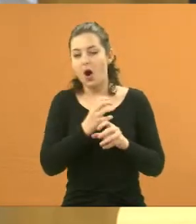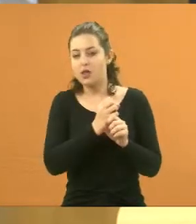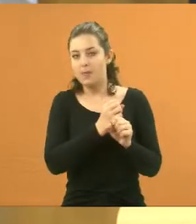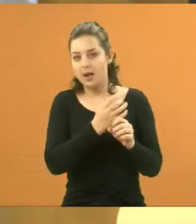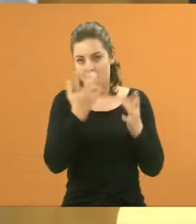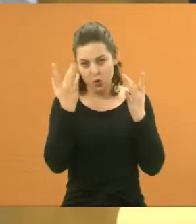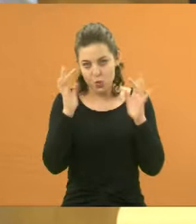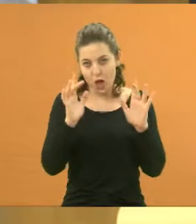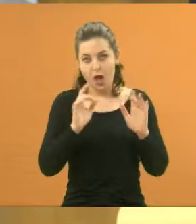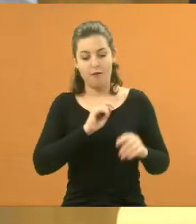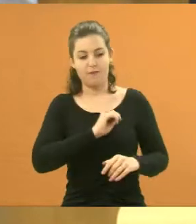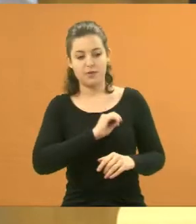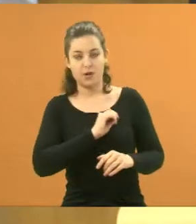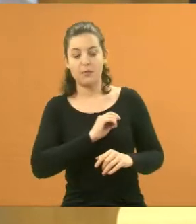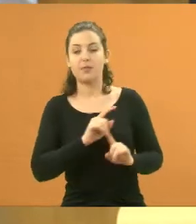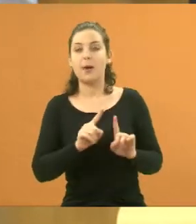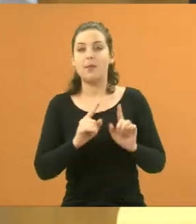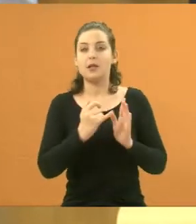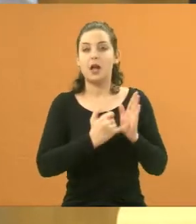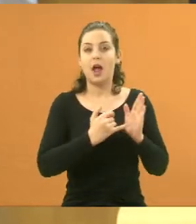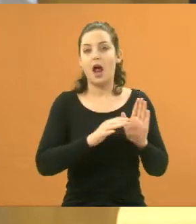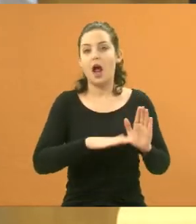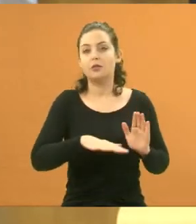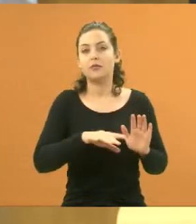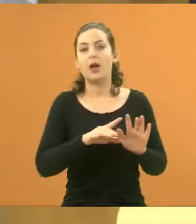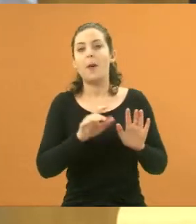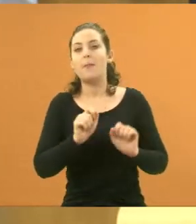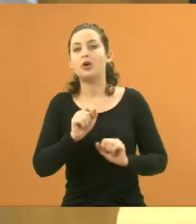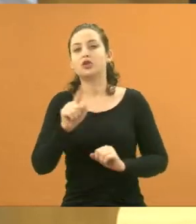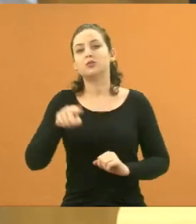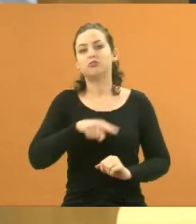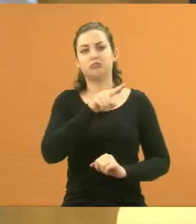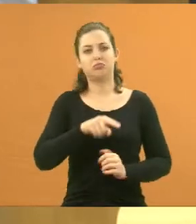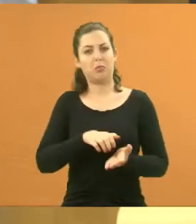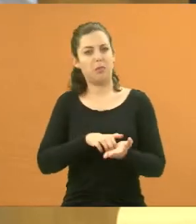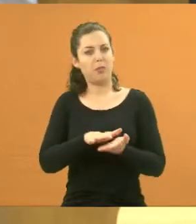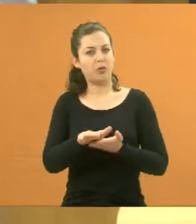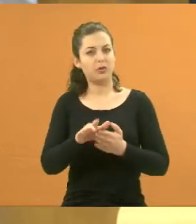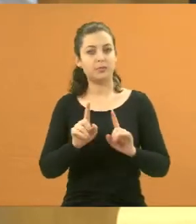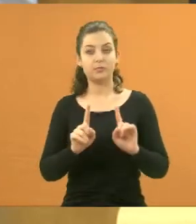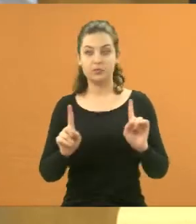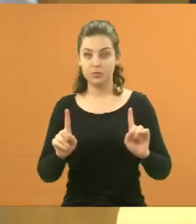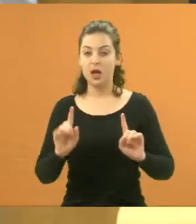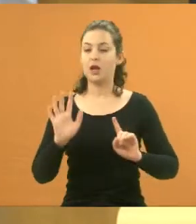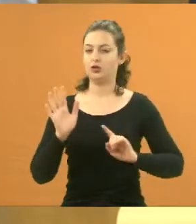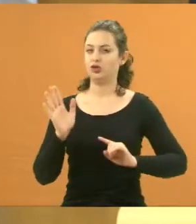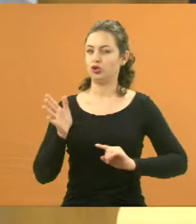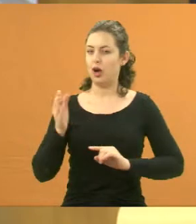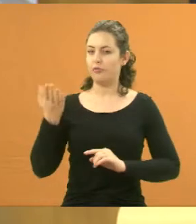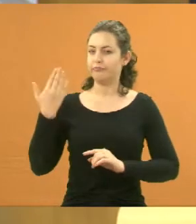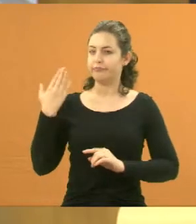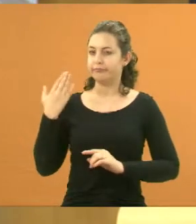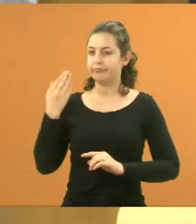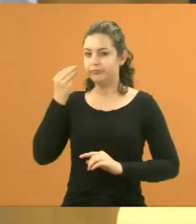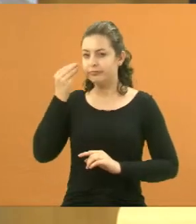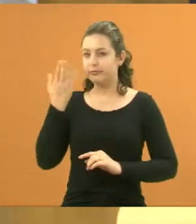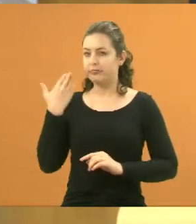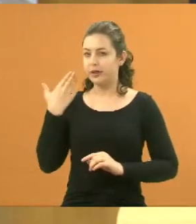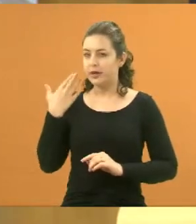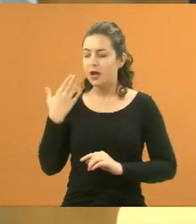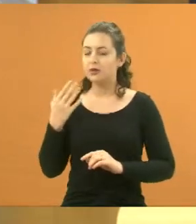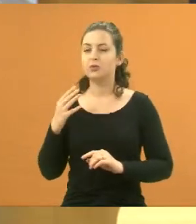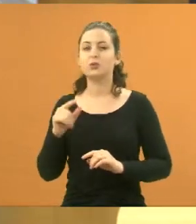nessa área fiscal, de dizer que você pode simplesmente eliminar uma multa. Porque nós já tivemos um caso aqui no